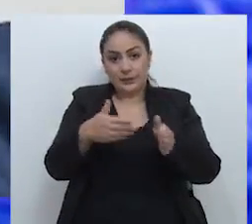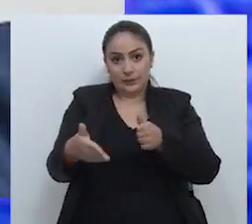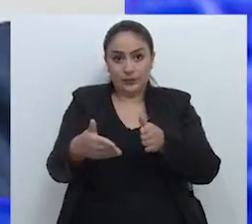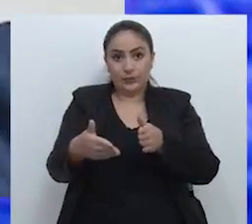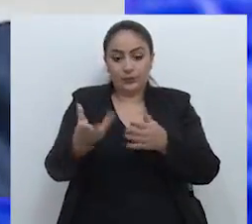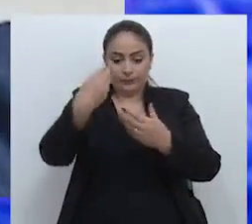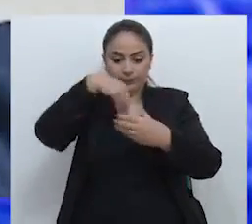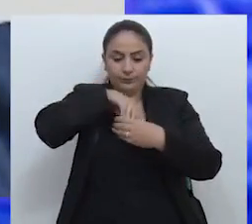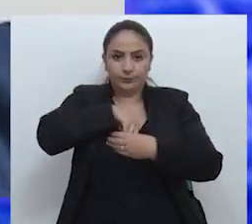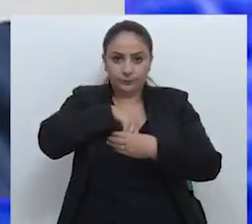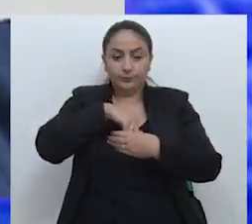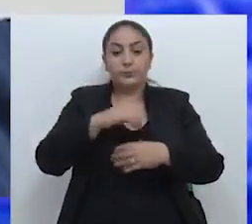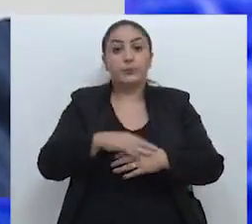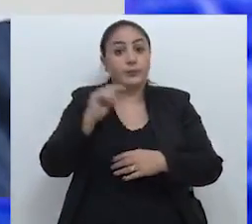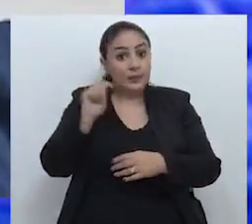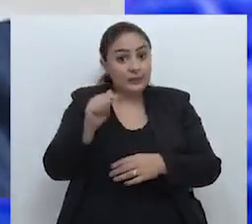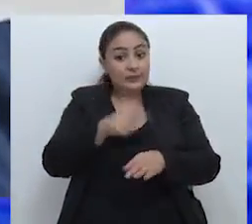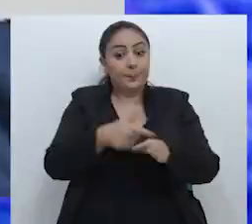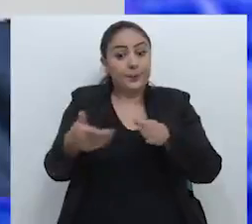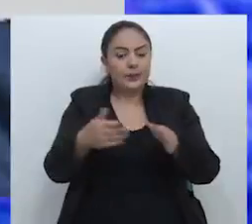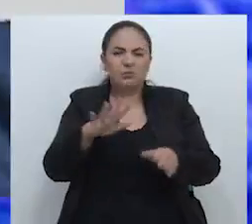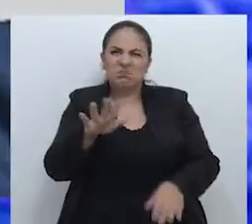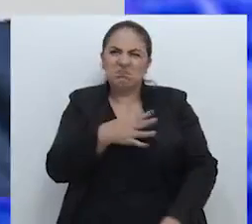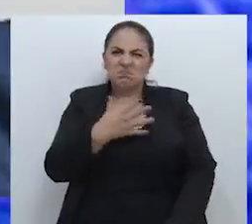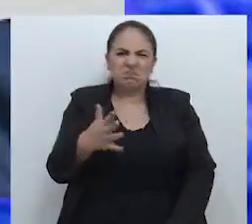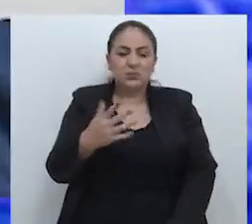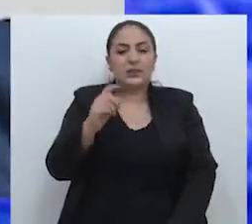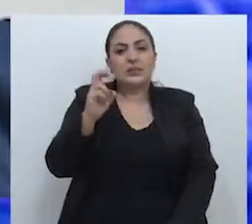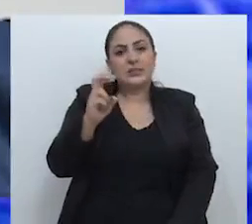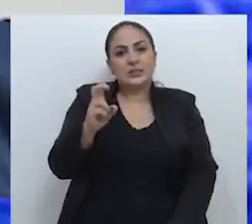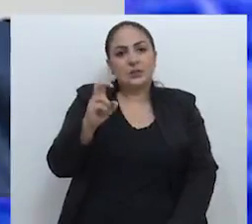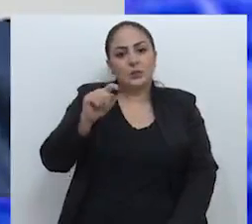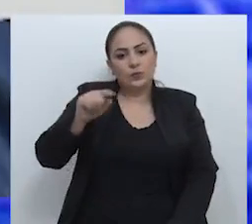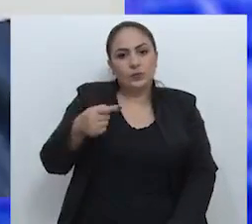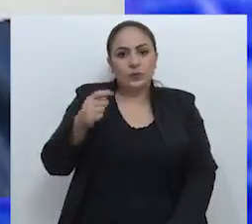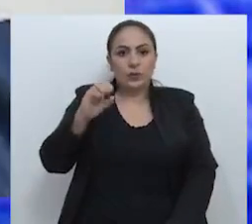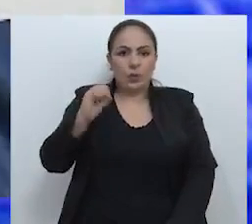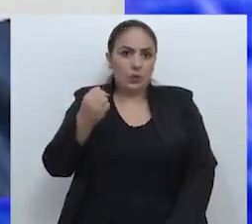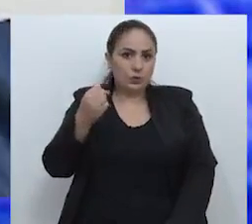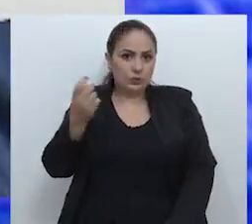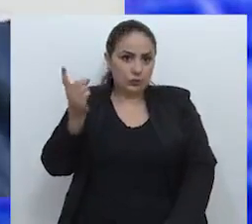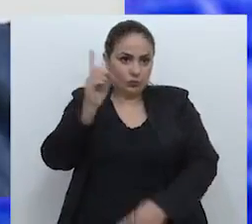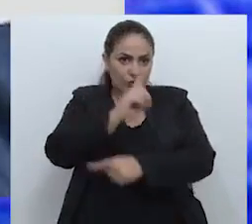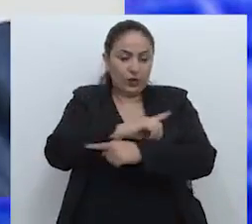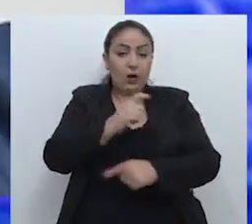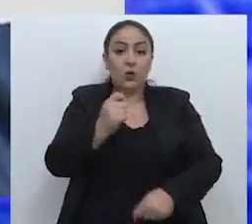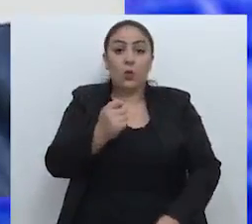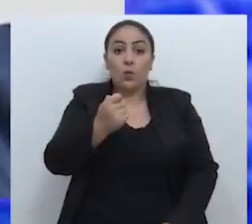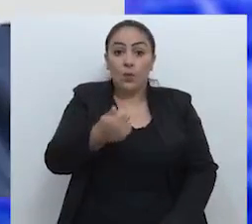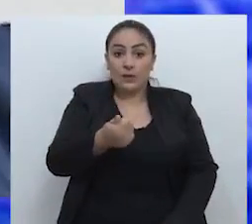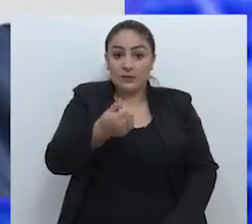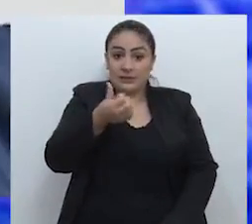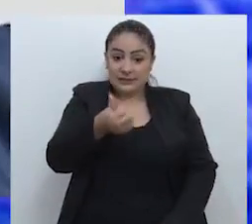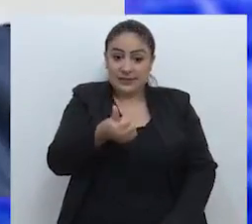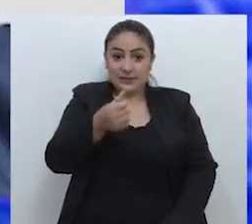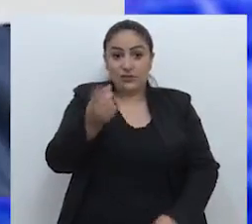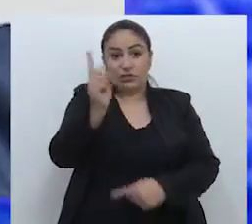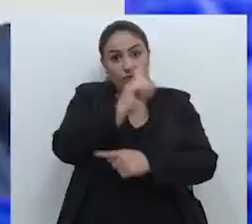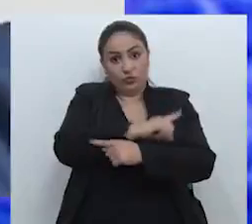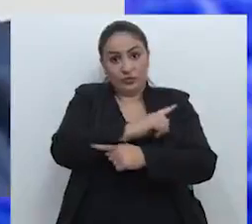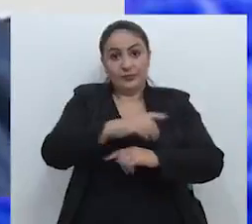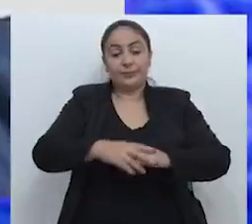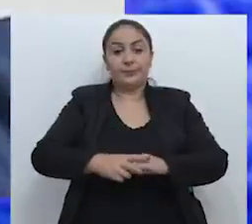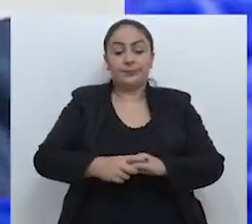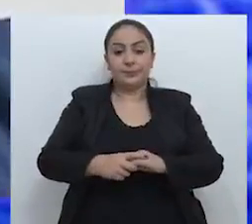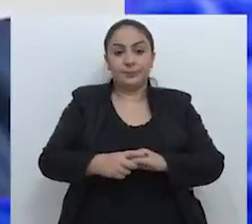período de incubação? Esse período dura, em média, 5,8 dias, ou seja, quase 6 dias,